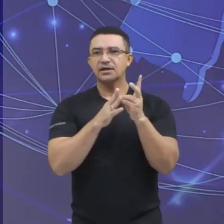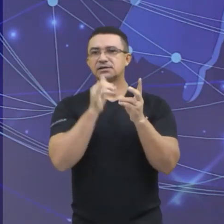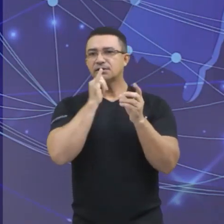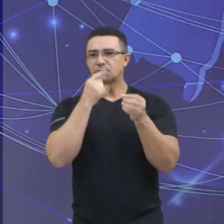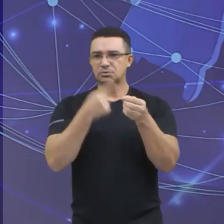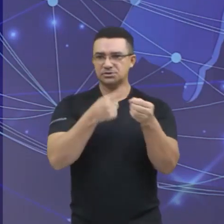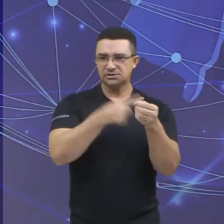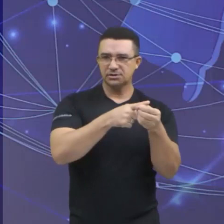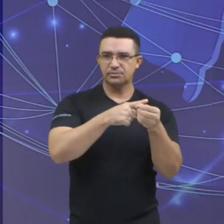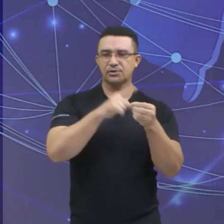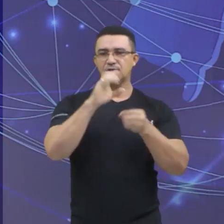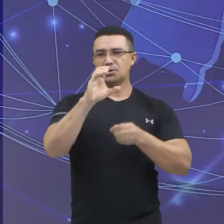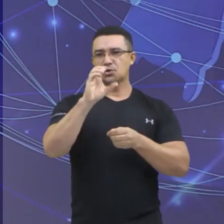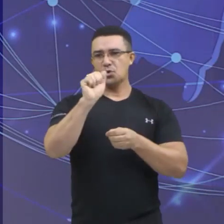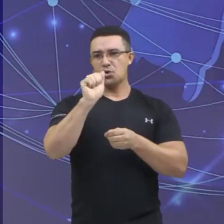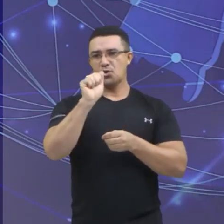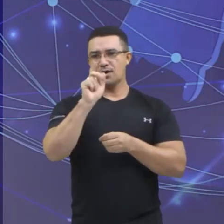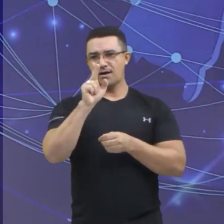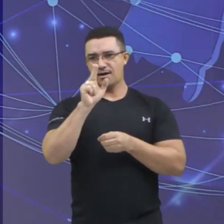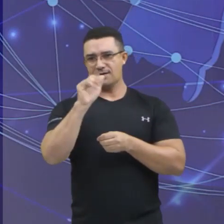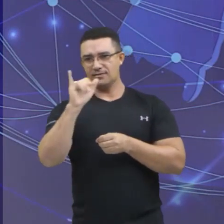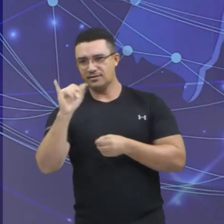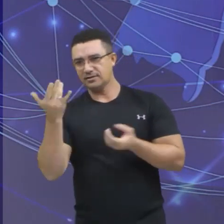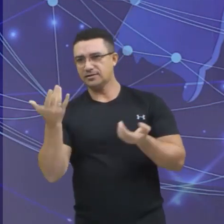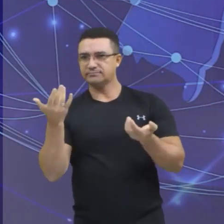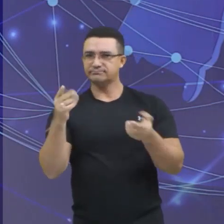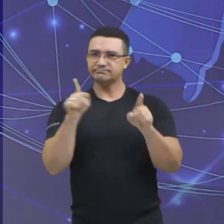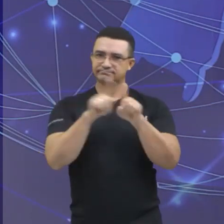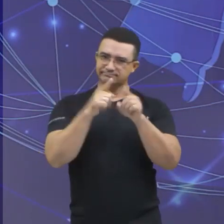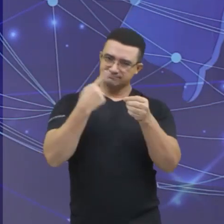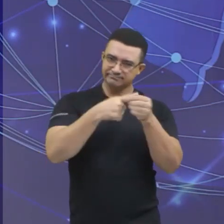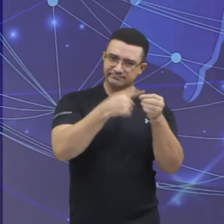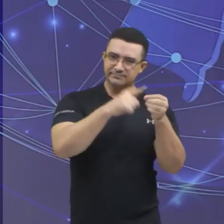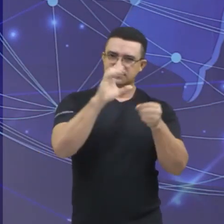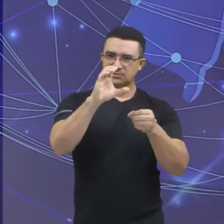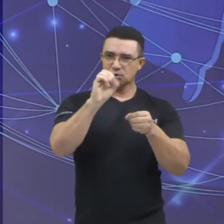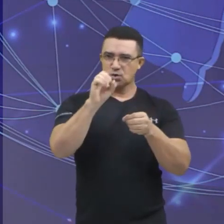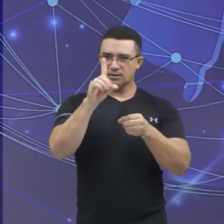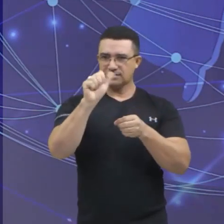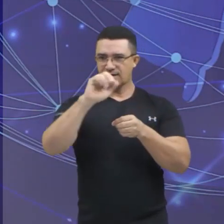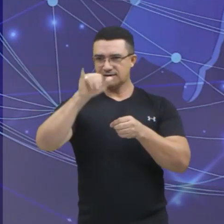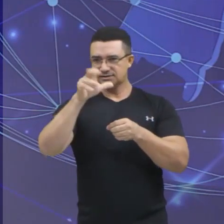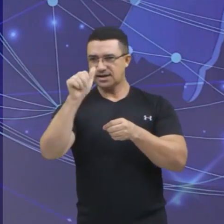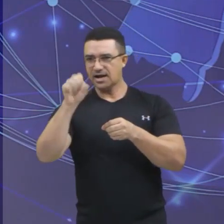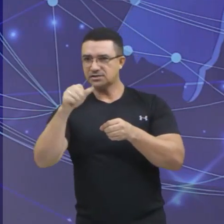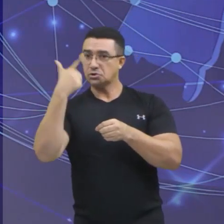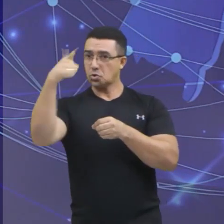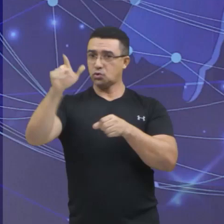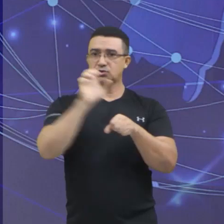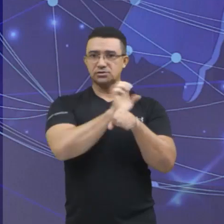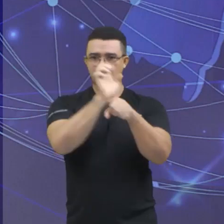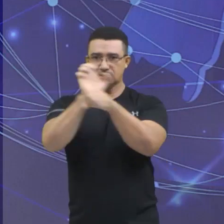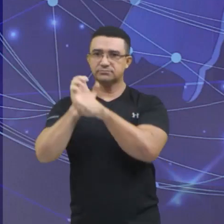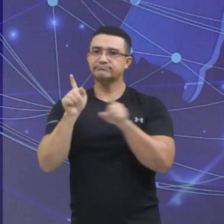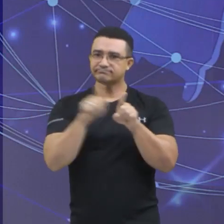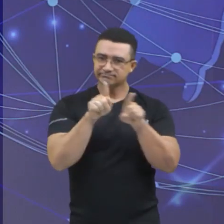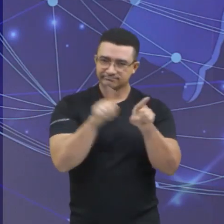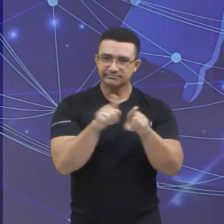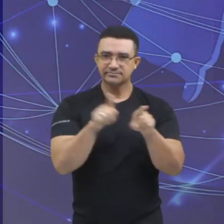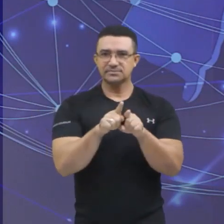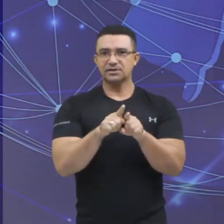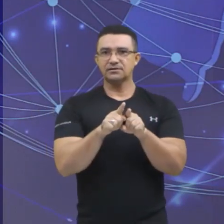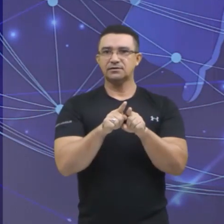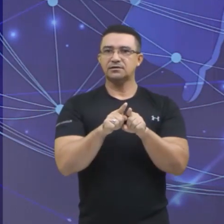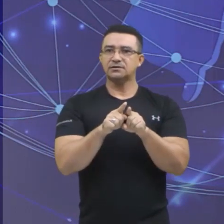Quari, Codajás. Tivemos também interações de pessoas de outros estados. que também participaram. Nós fizemos uma